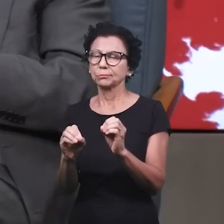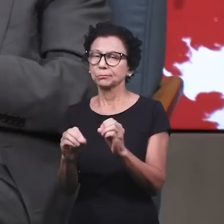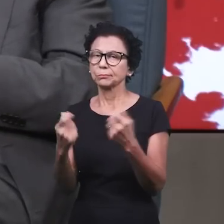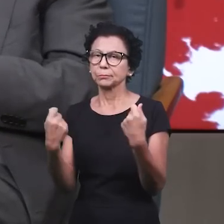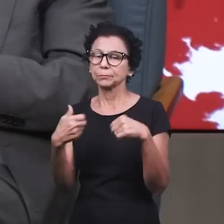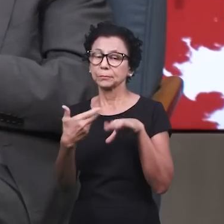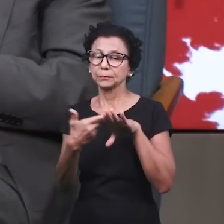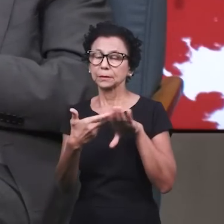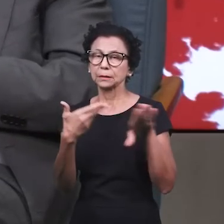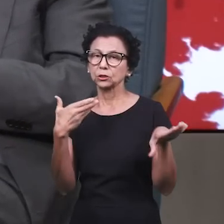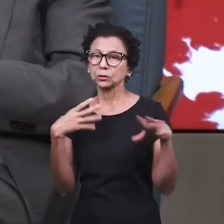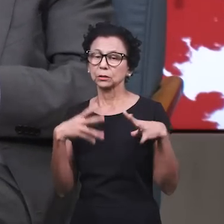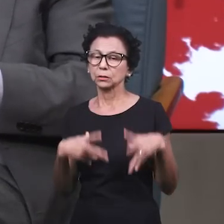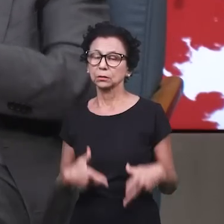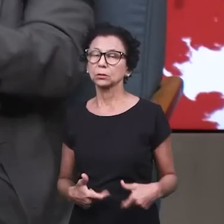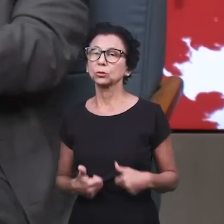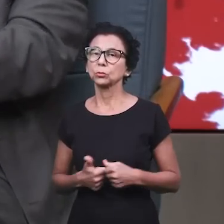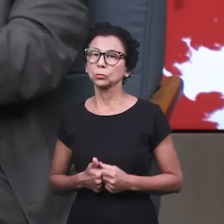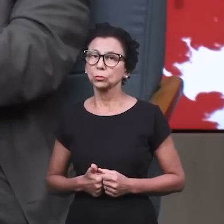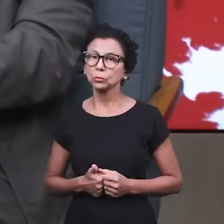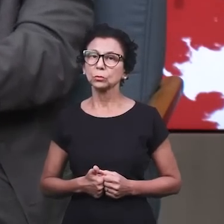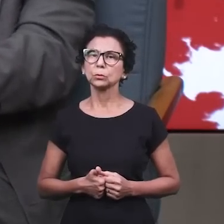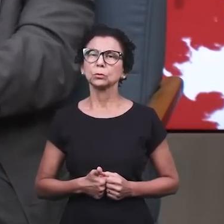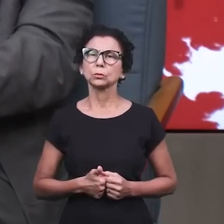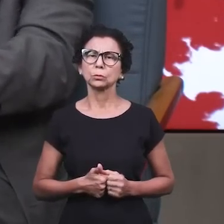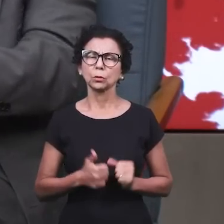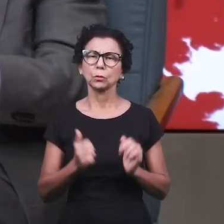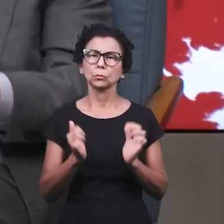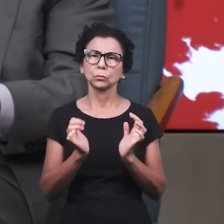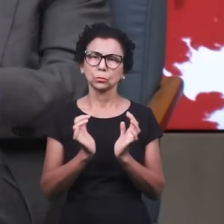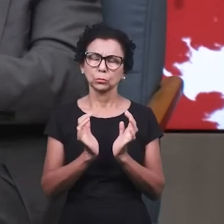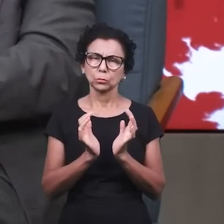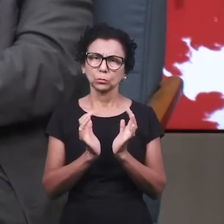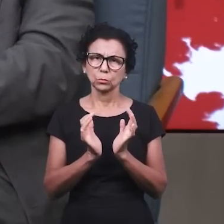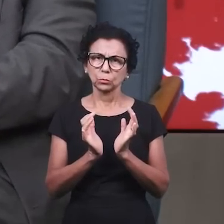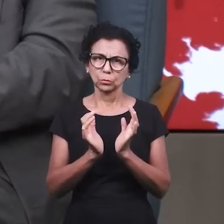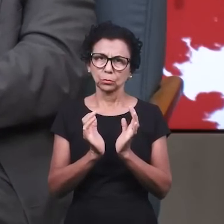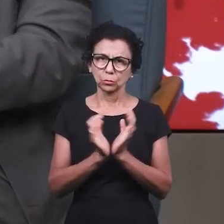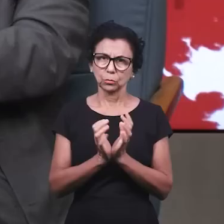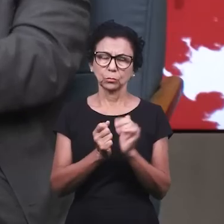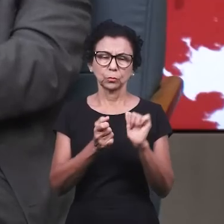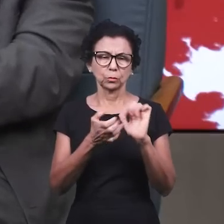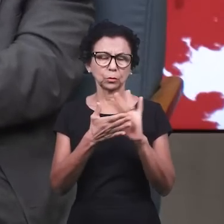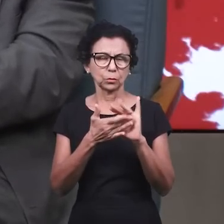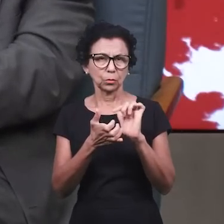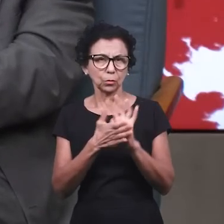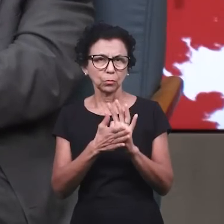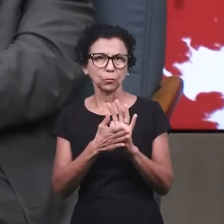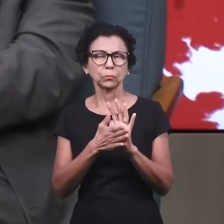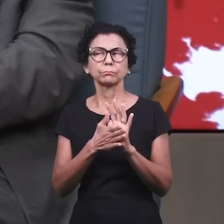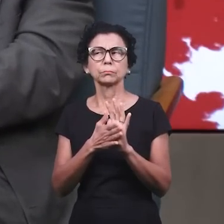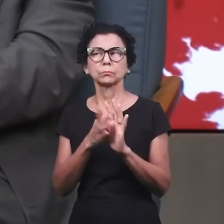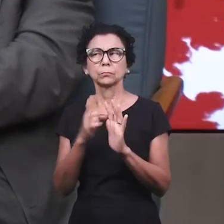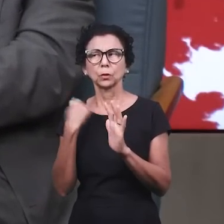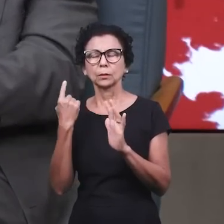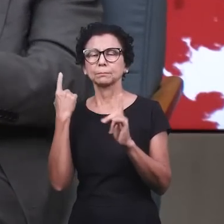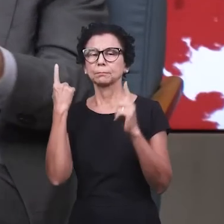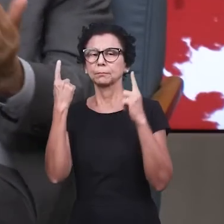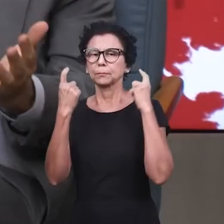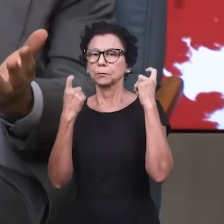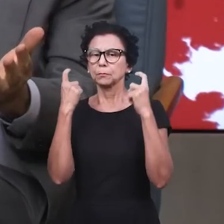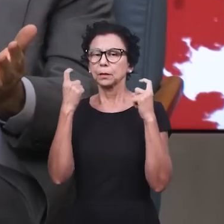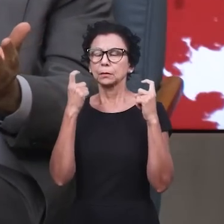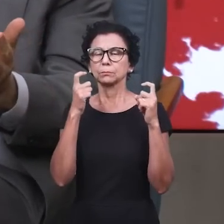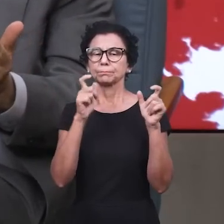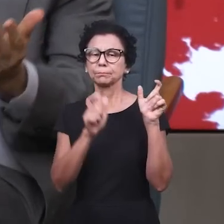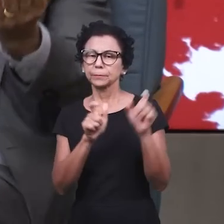preocupação com aqueles que louvam ao Senhor nos nossos cultos ou que participam disso. Porque, como